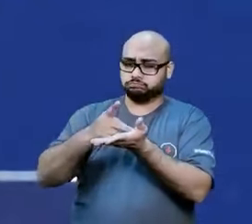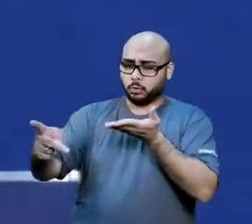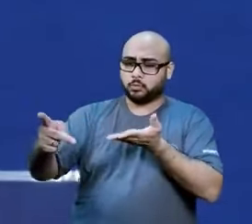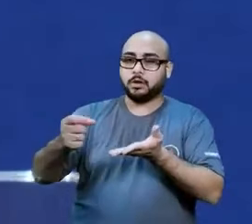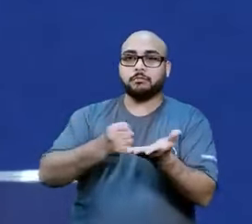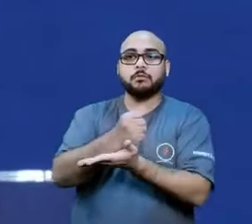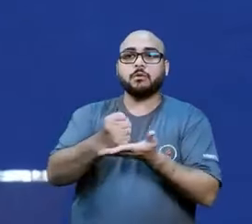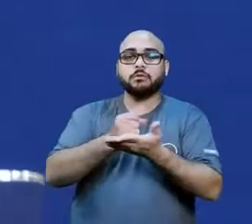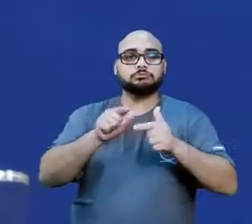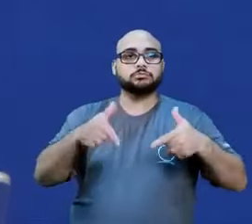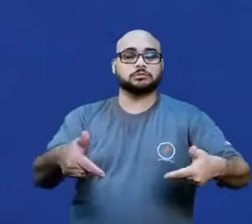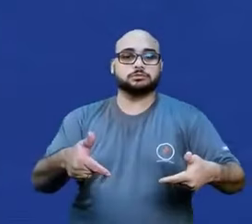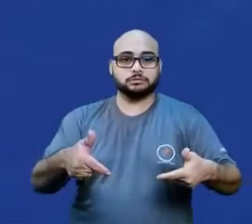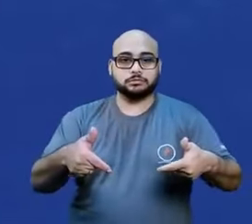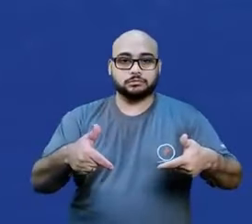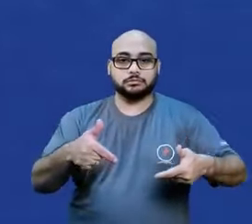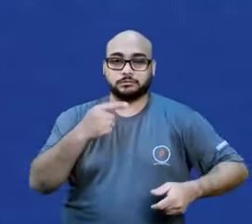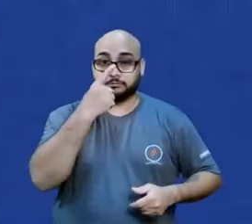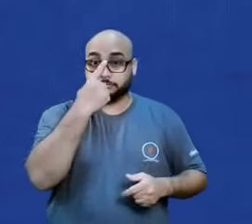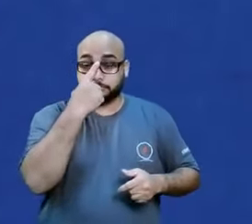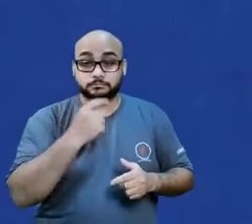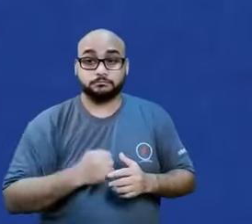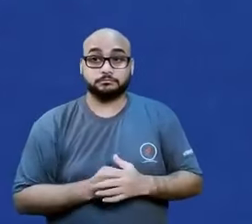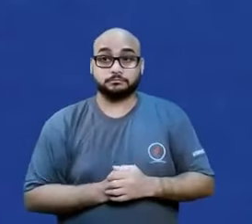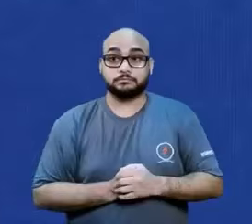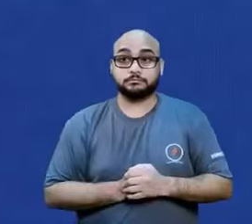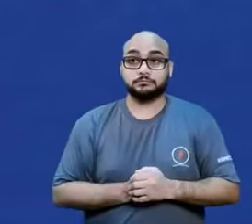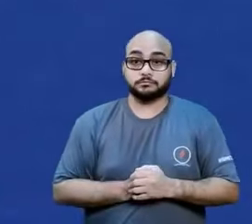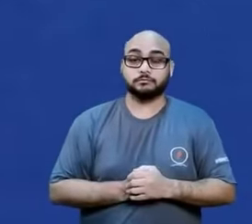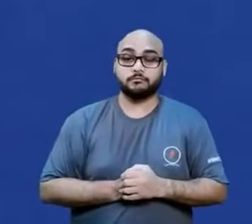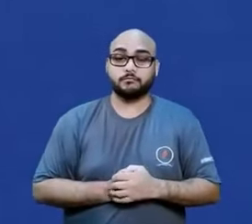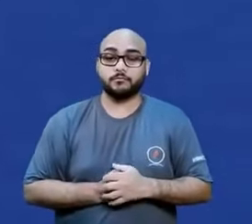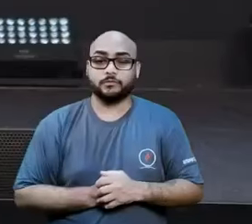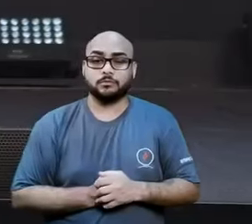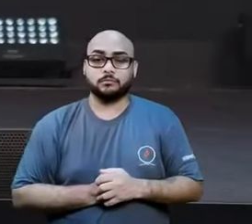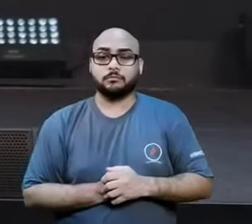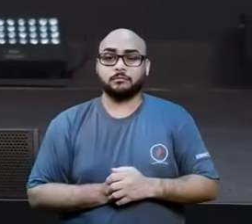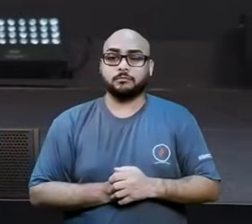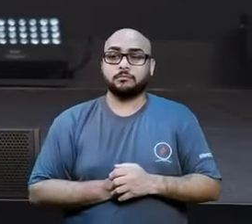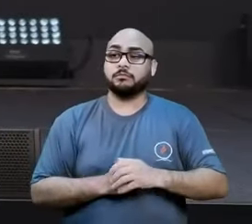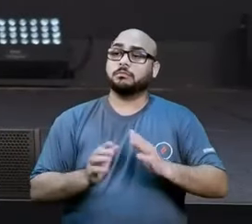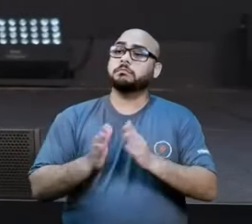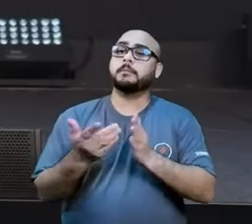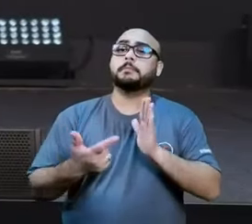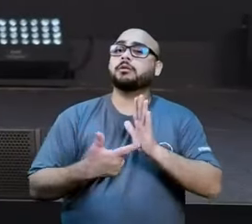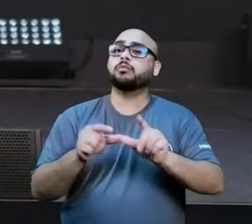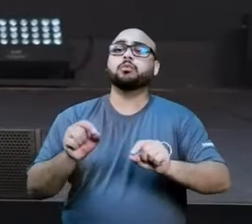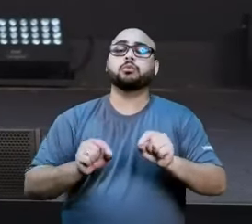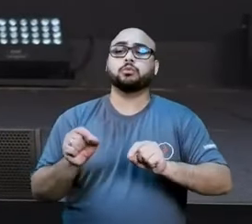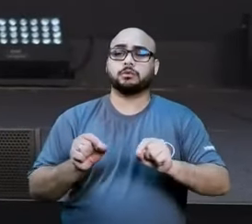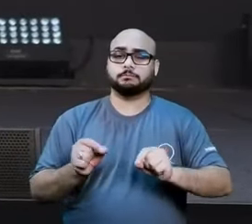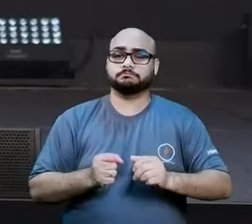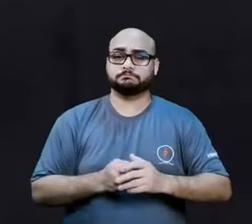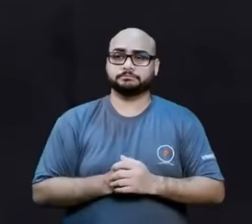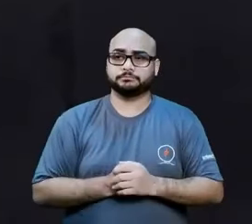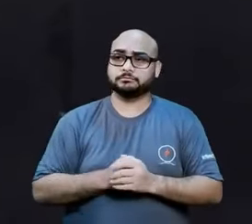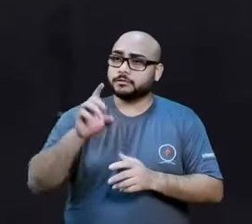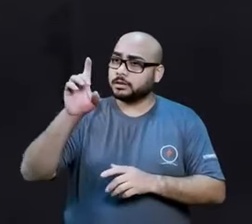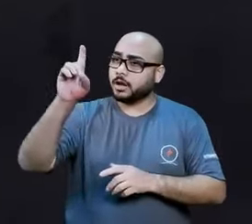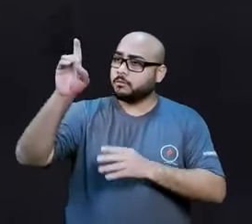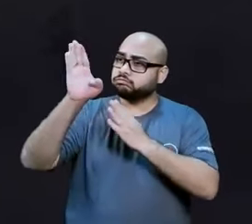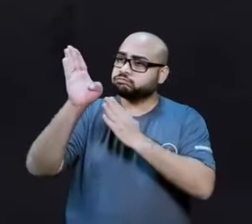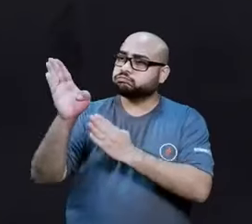fidelidade nesse mesmo texto de Lamentações 3 22 e 23 diz que grande é a sua